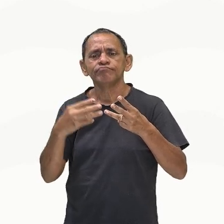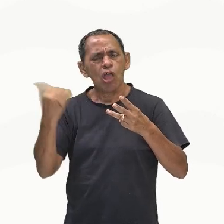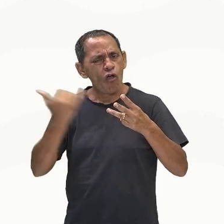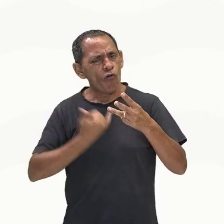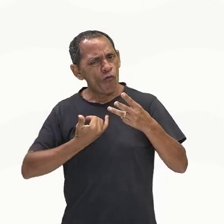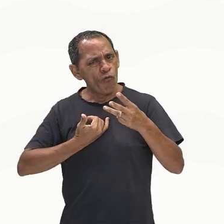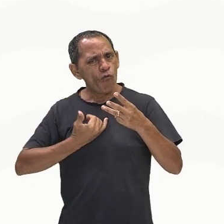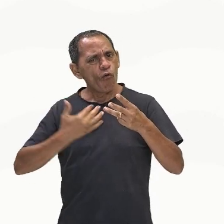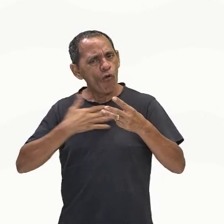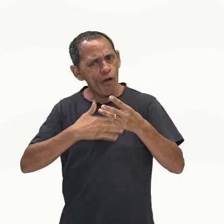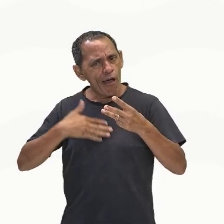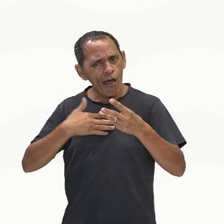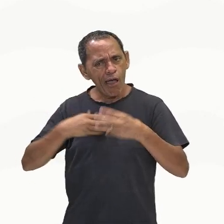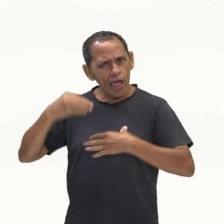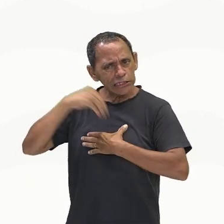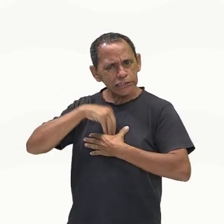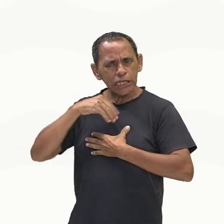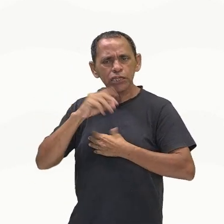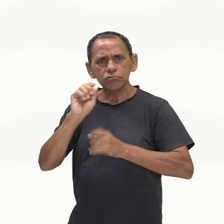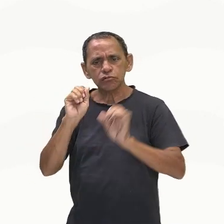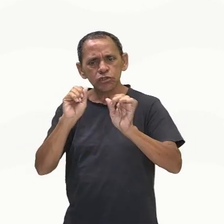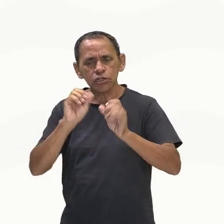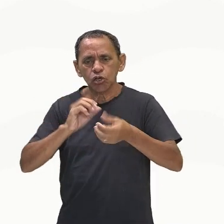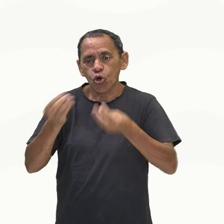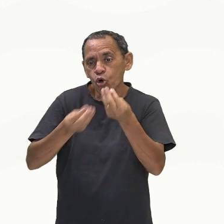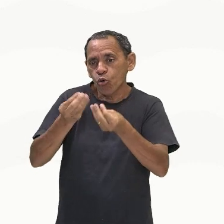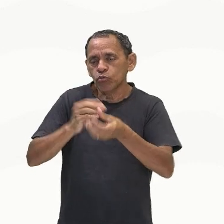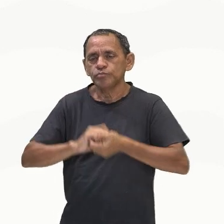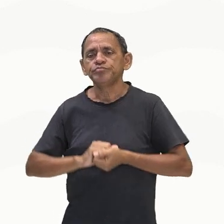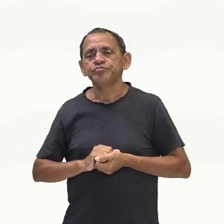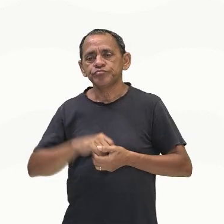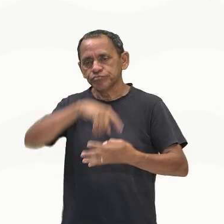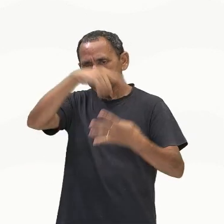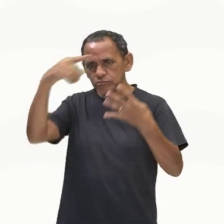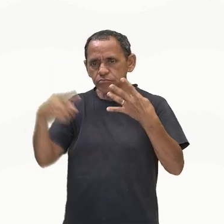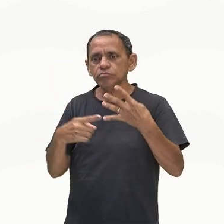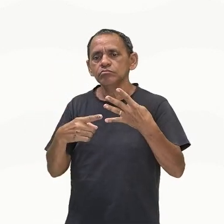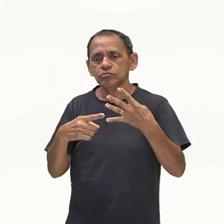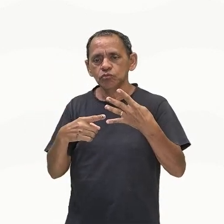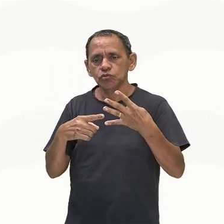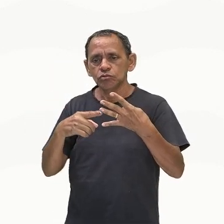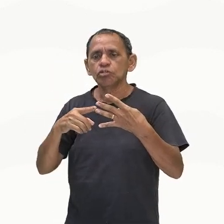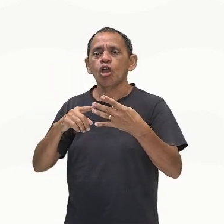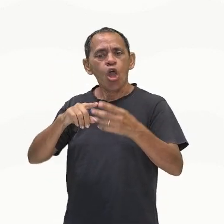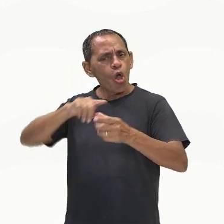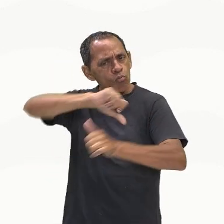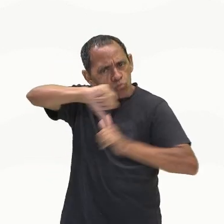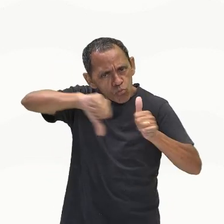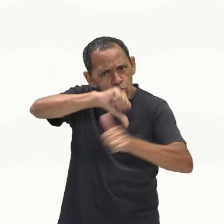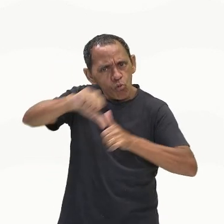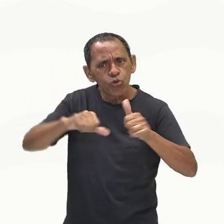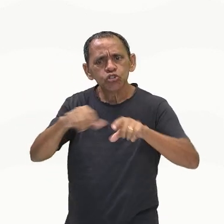Quarta, reformule suas crenças limitantes. Então, primeira que nós devemos